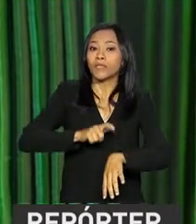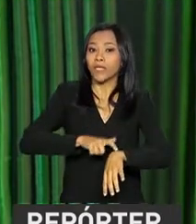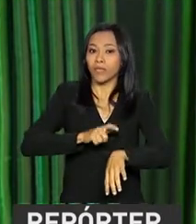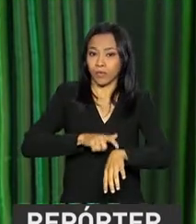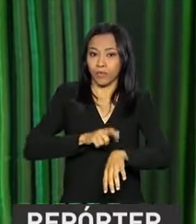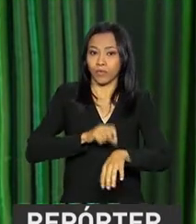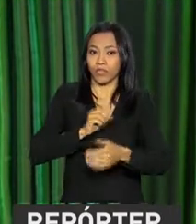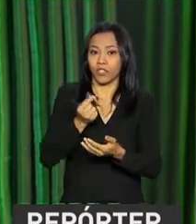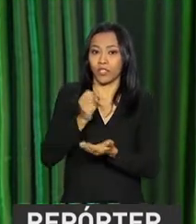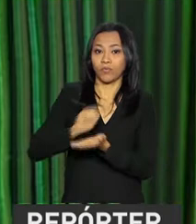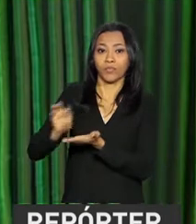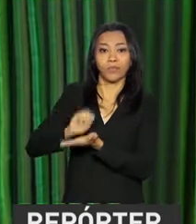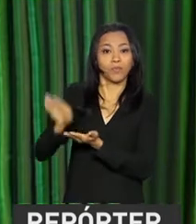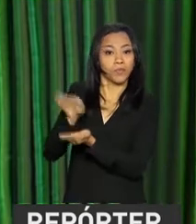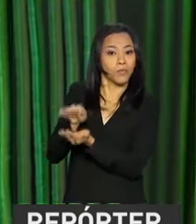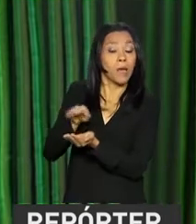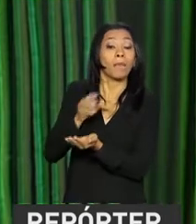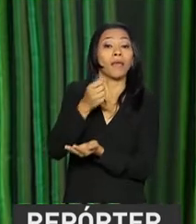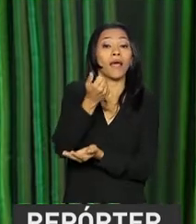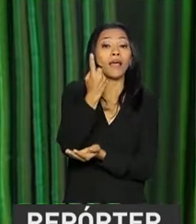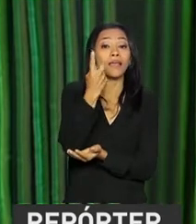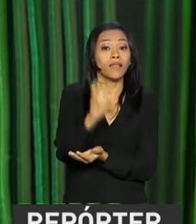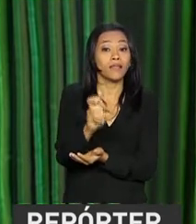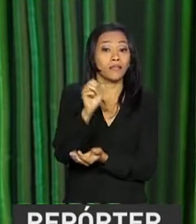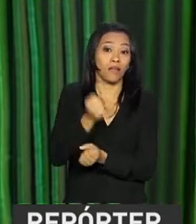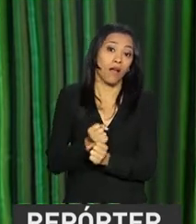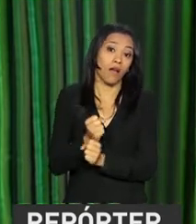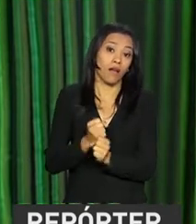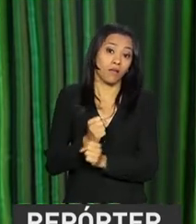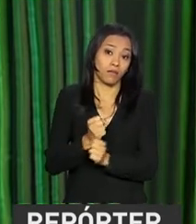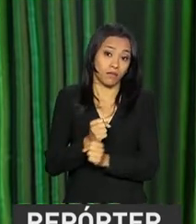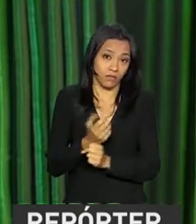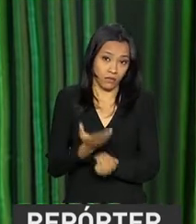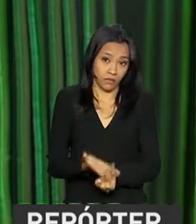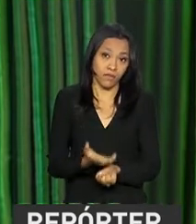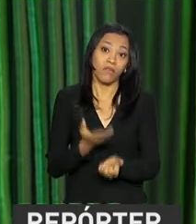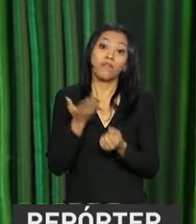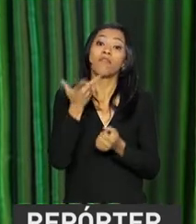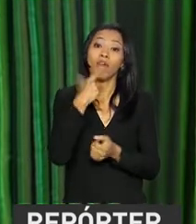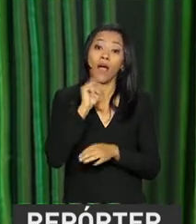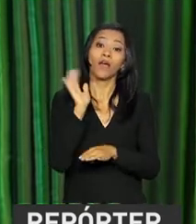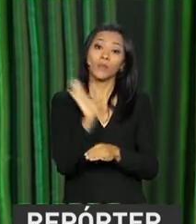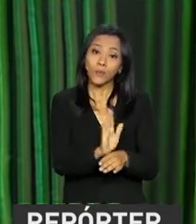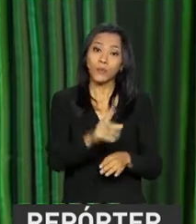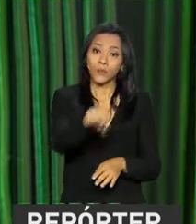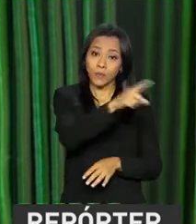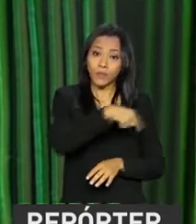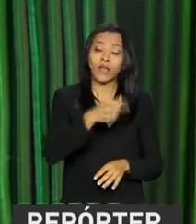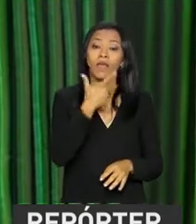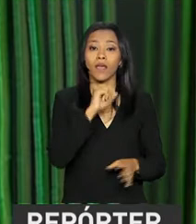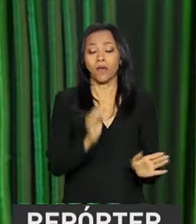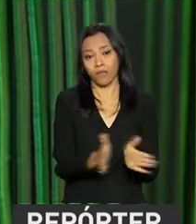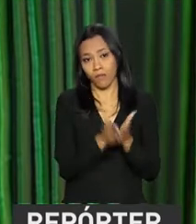15 anos, isso está a significar que vai beneficiar os mais pobres. Então, este também não é